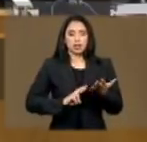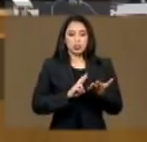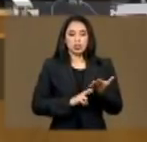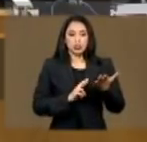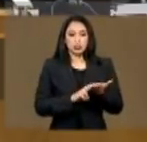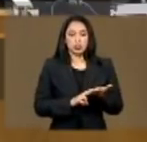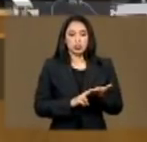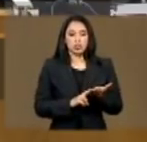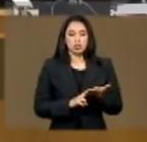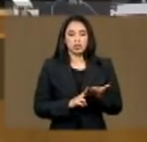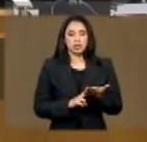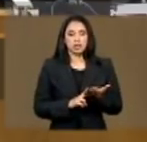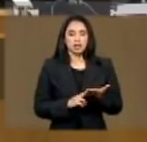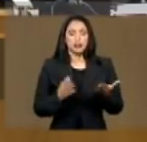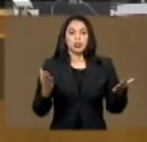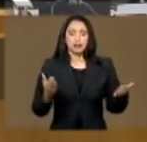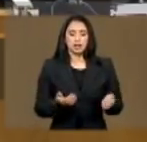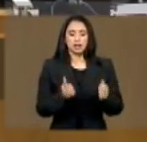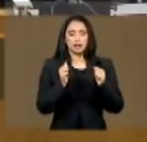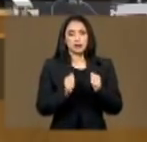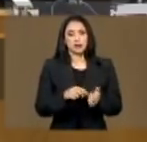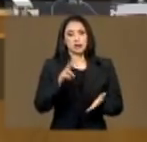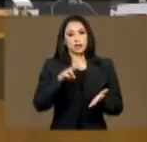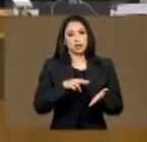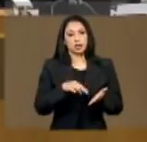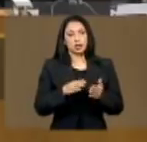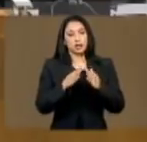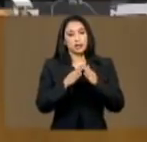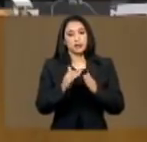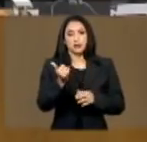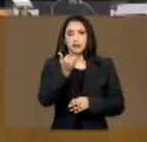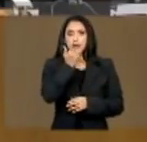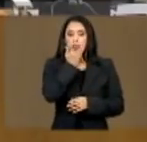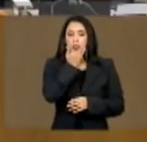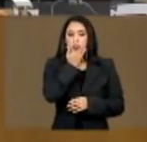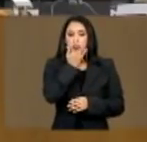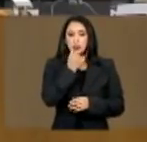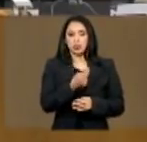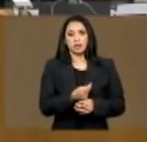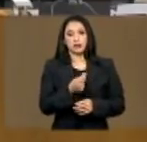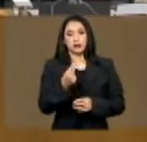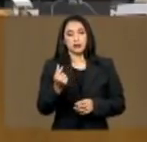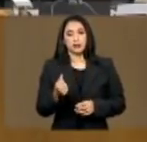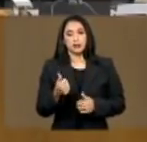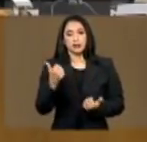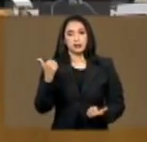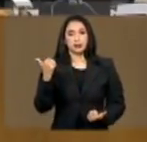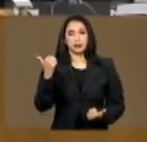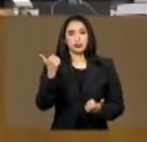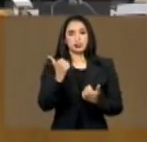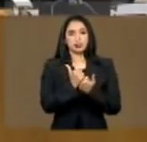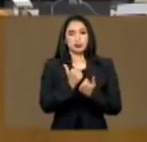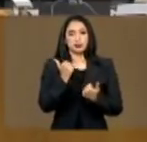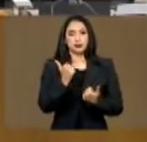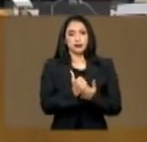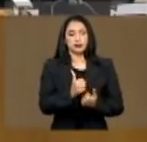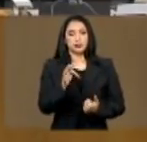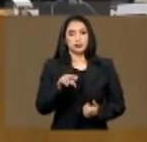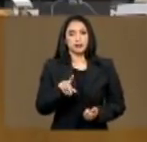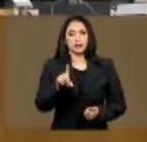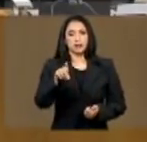relatório peço licença para me retirar e peço ao ministro diz presidente luiz fux que assuma a presidência